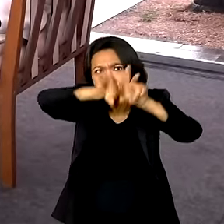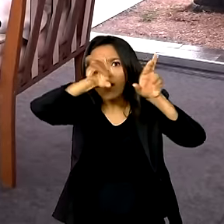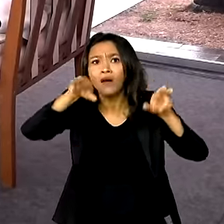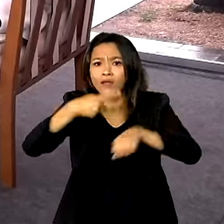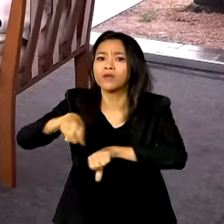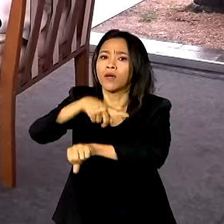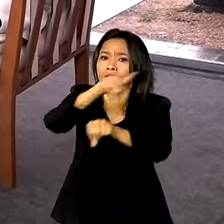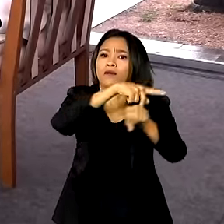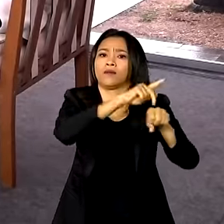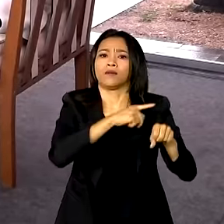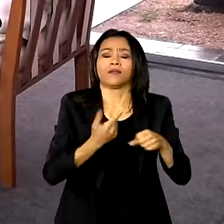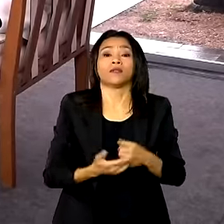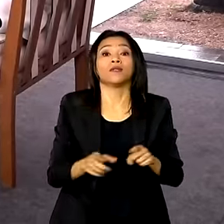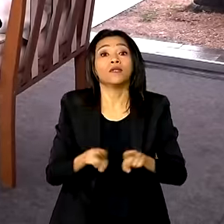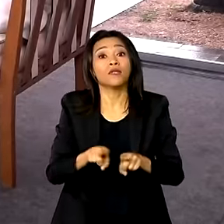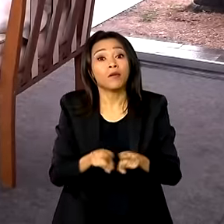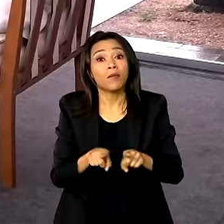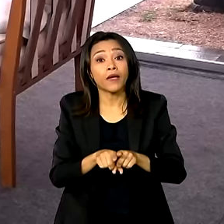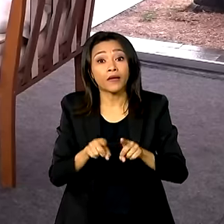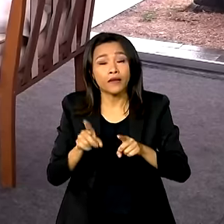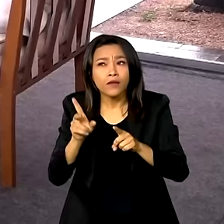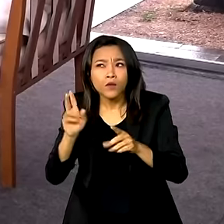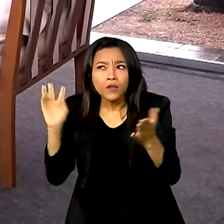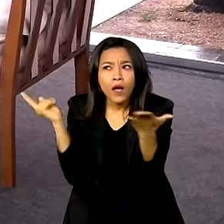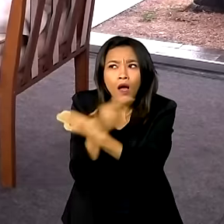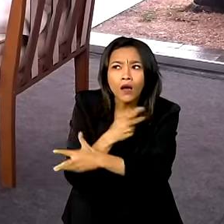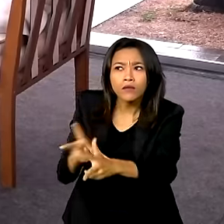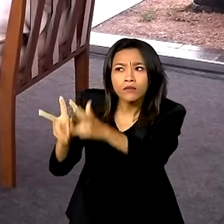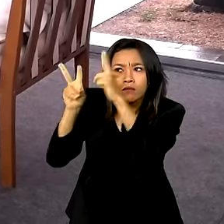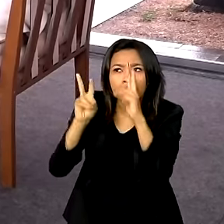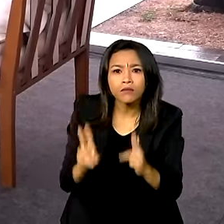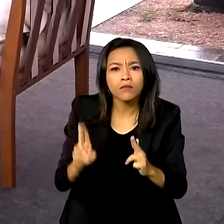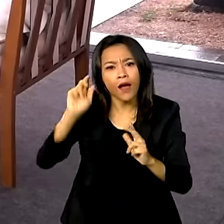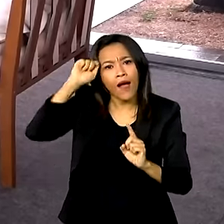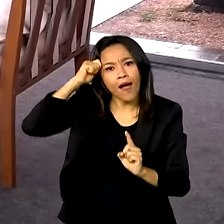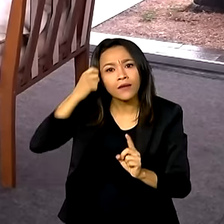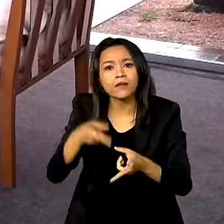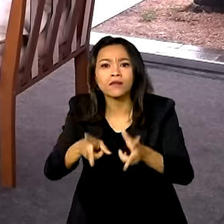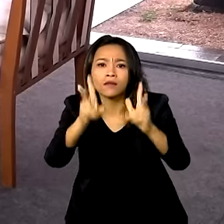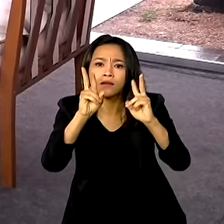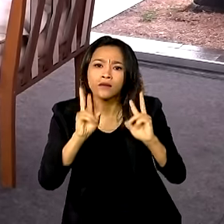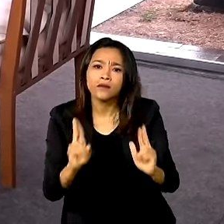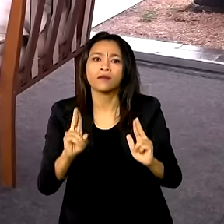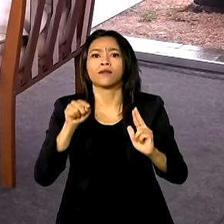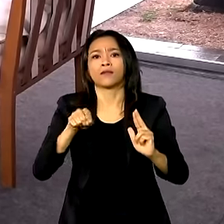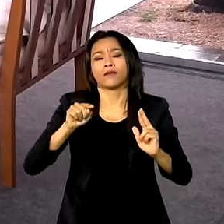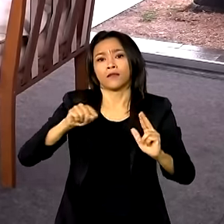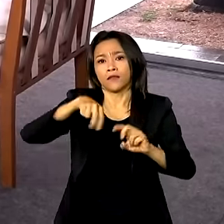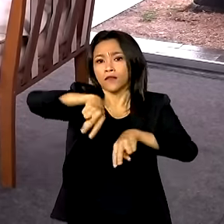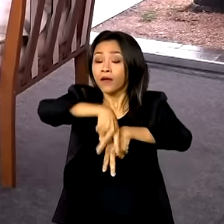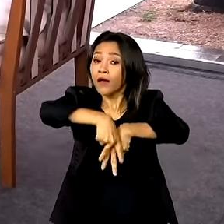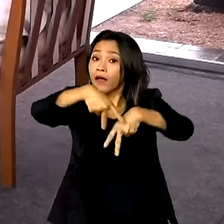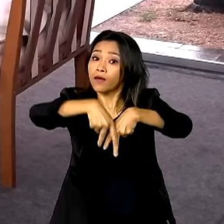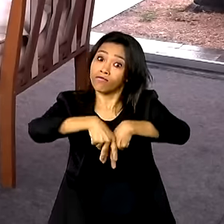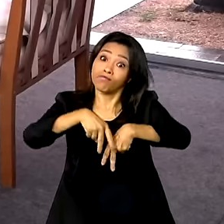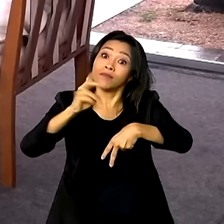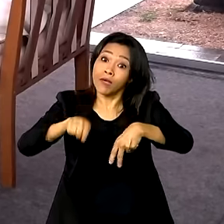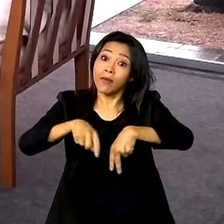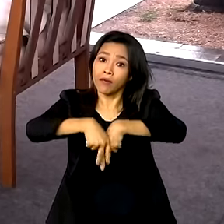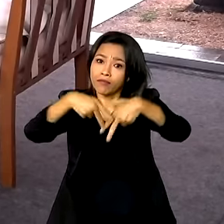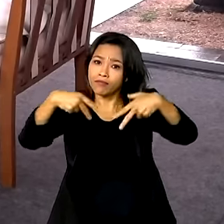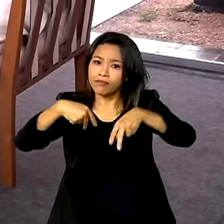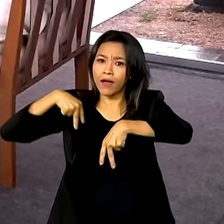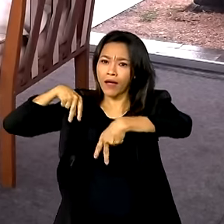trazendo os recortes necessários de raça, de etnia, né, que cada país contém, e o